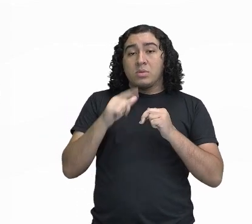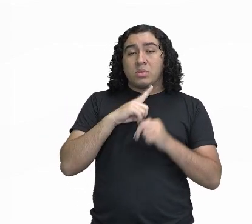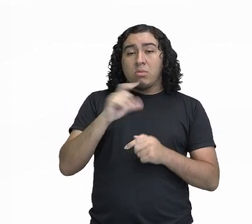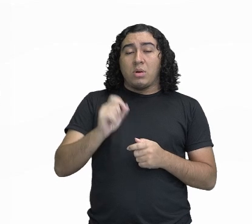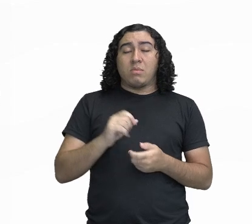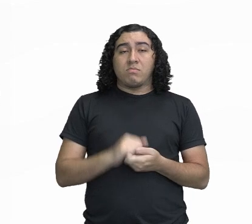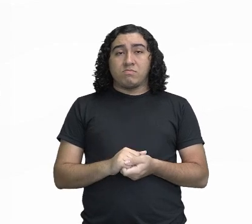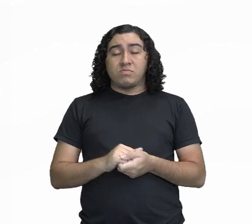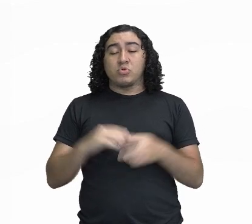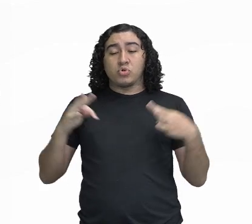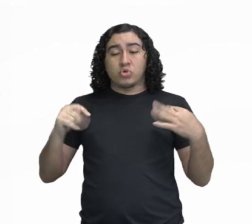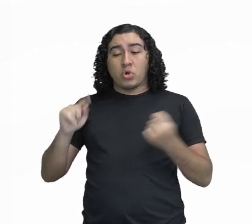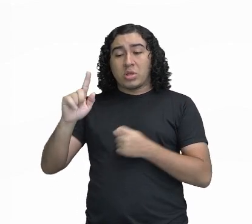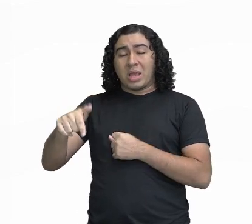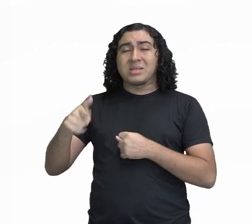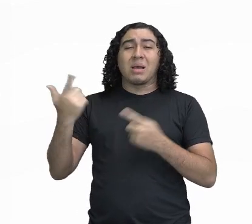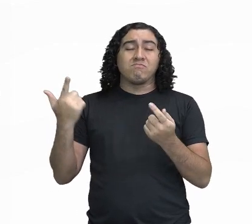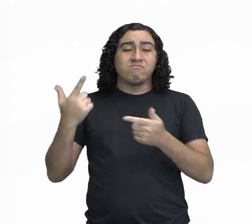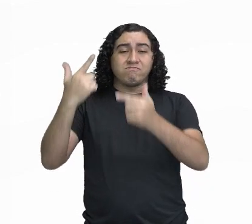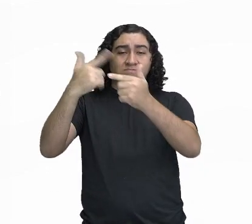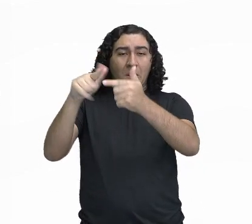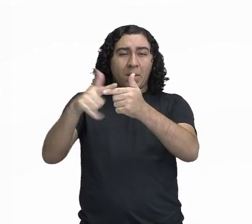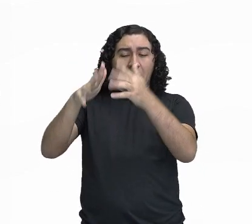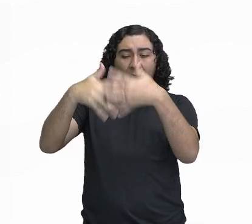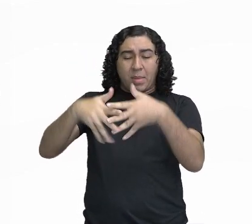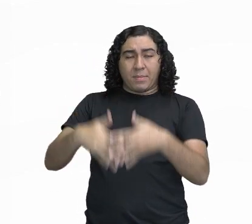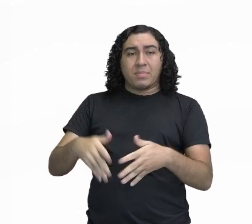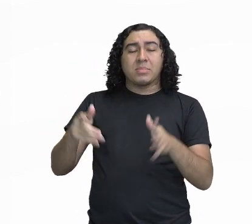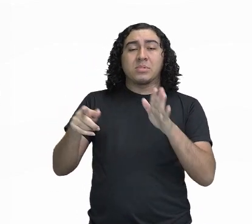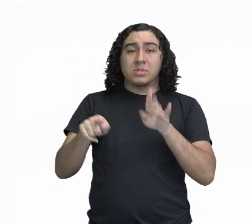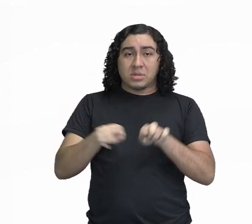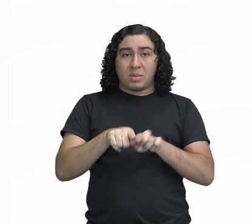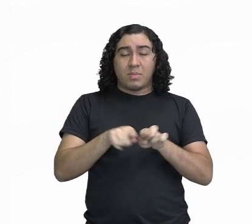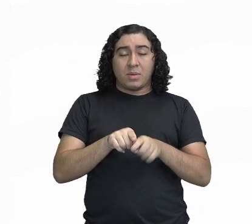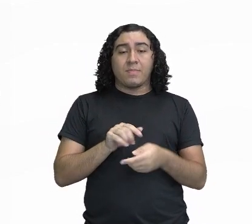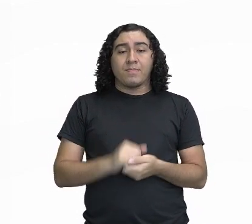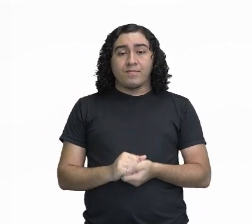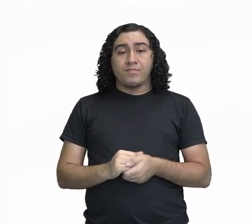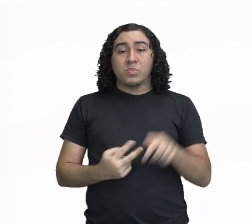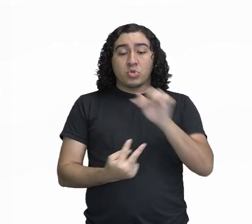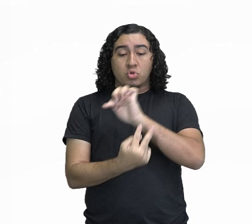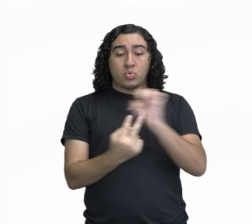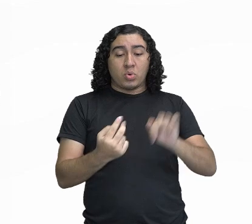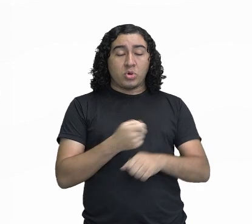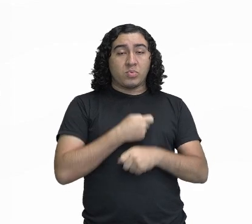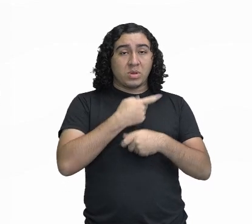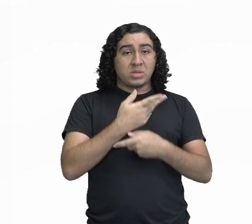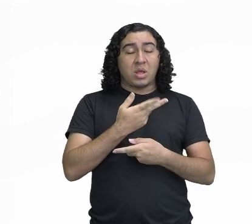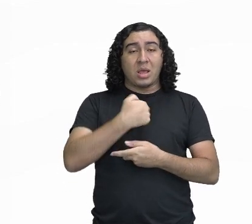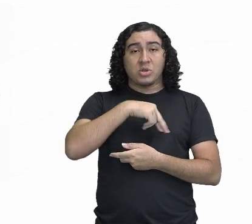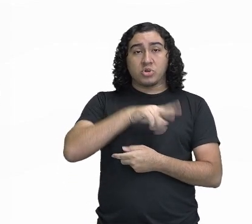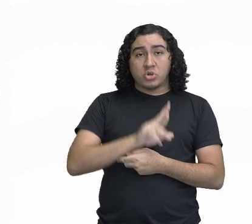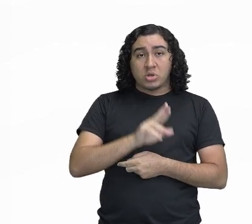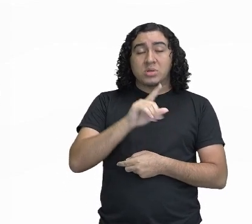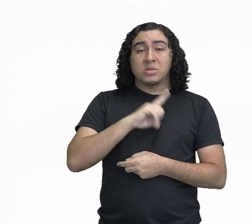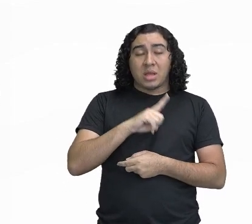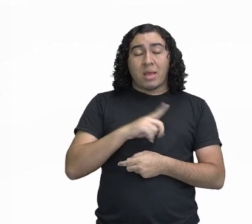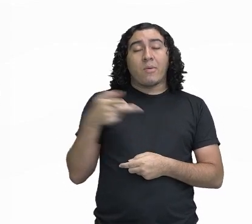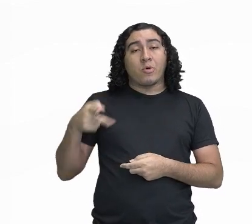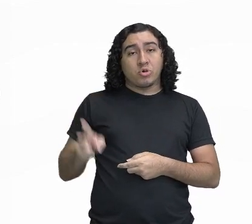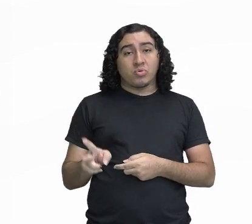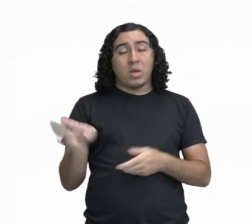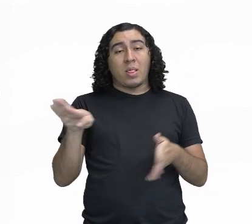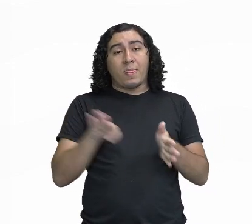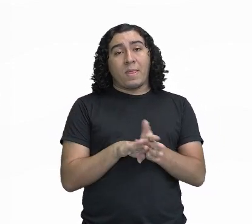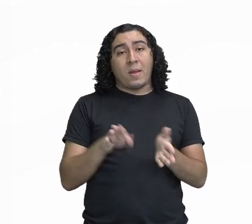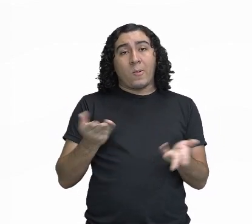credo que se desenrolaram em sua nação, duas manifestações religiosas de resistências que sobreviveram